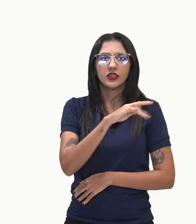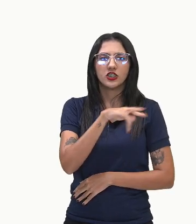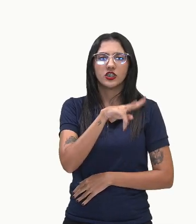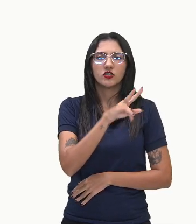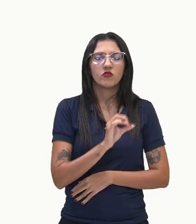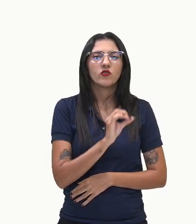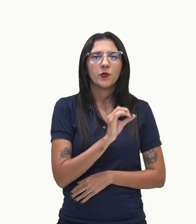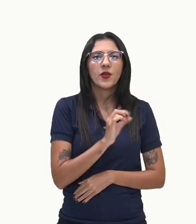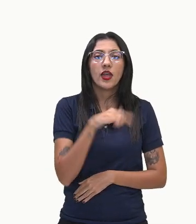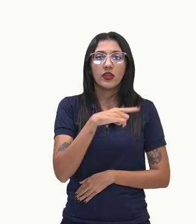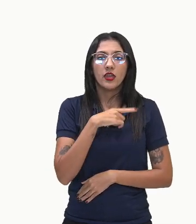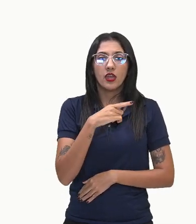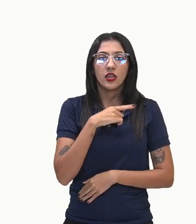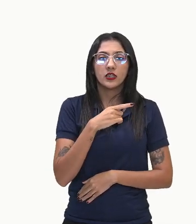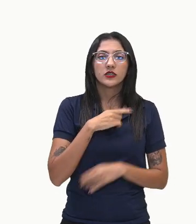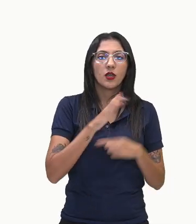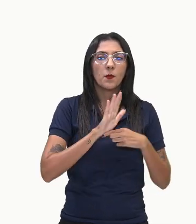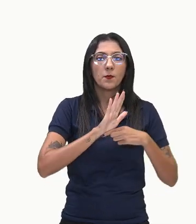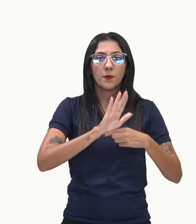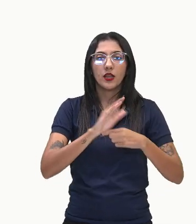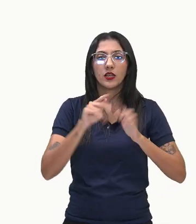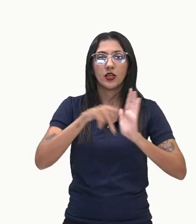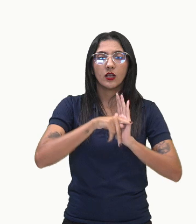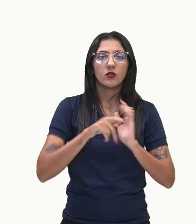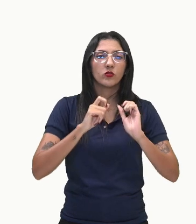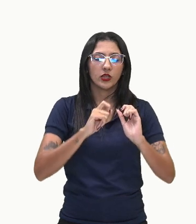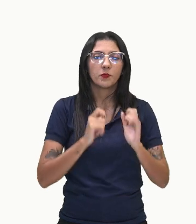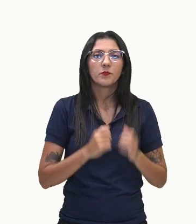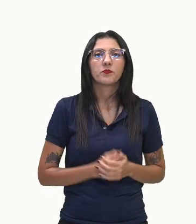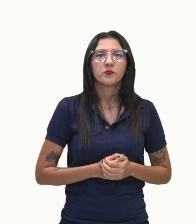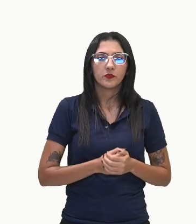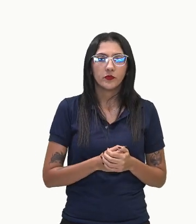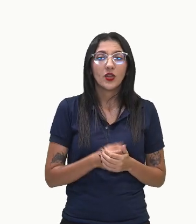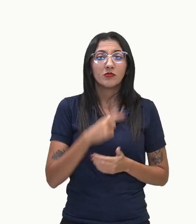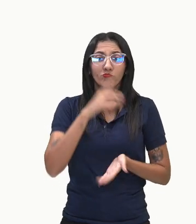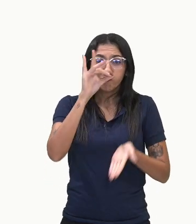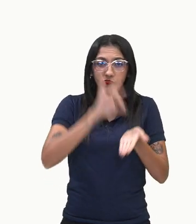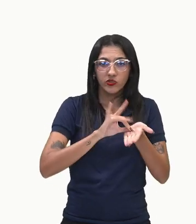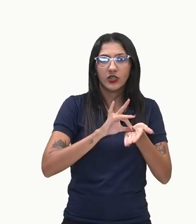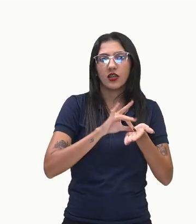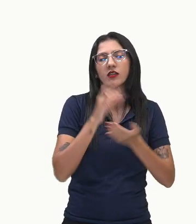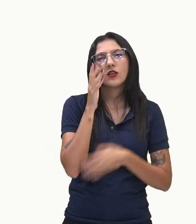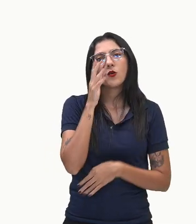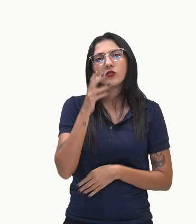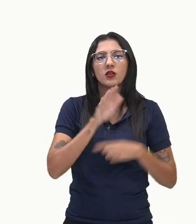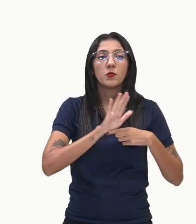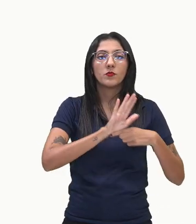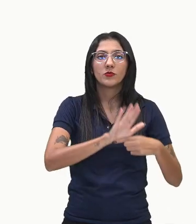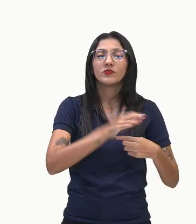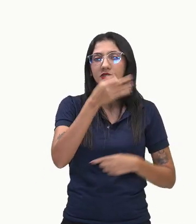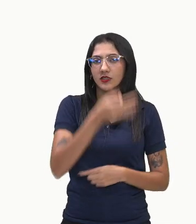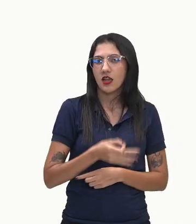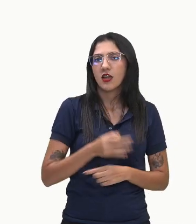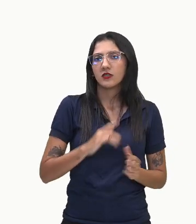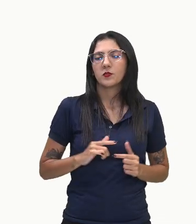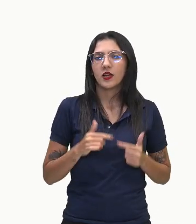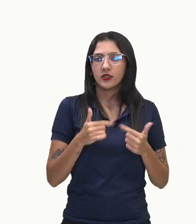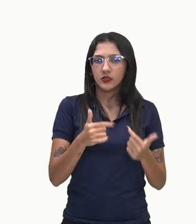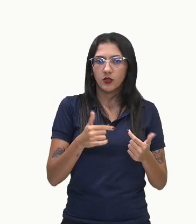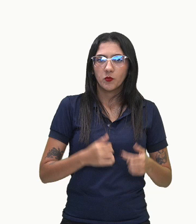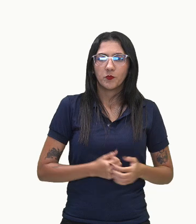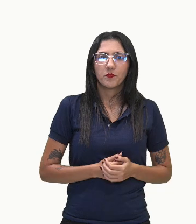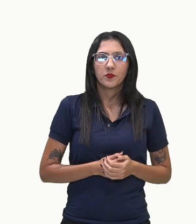indicativo, eles vão expressar aquilo que realmente acontece. Indicativo é certeza.